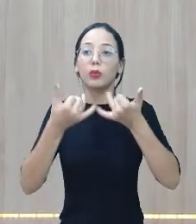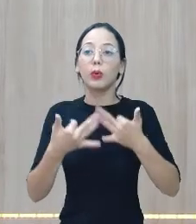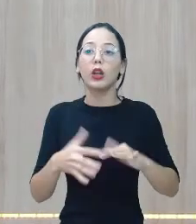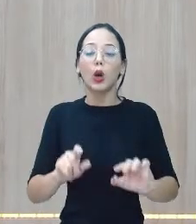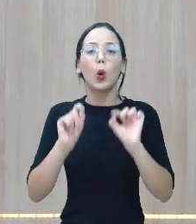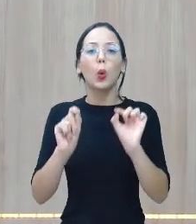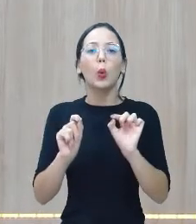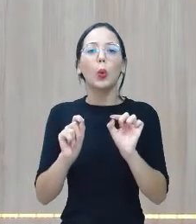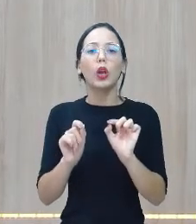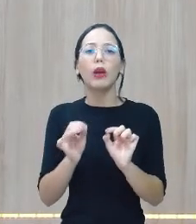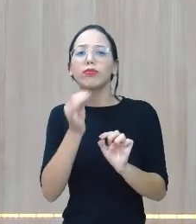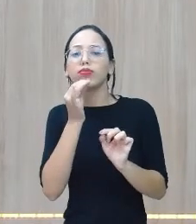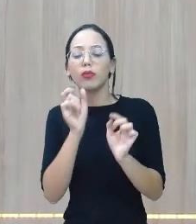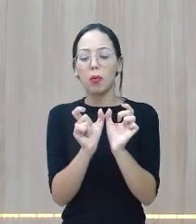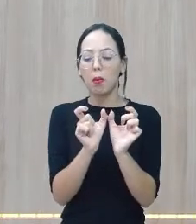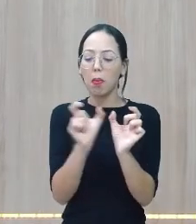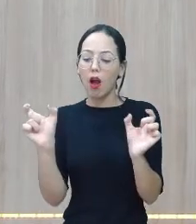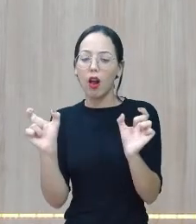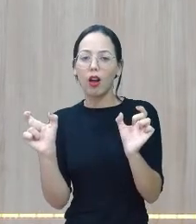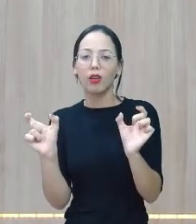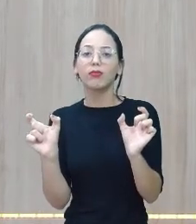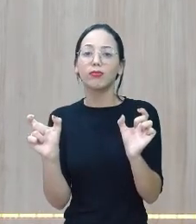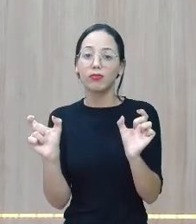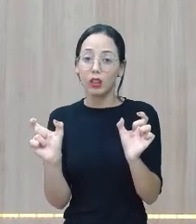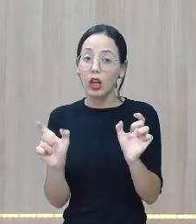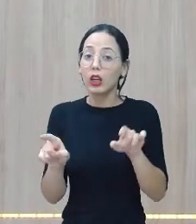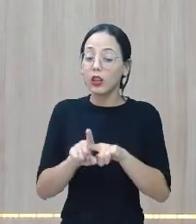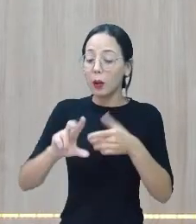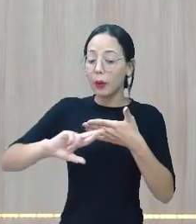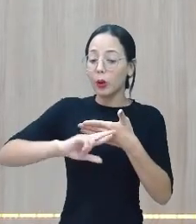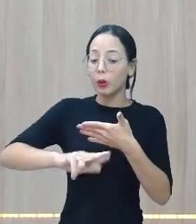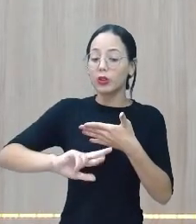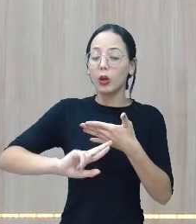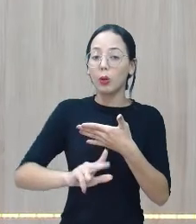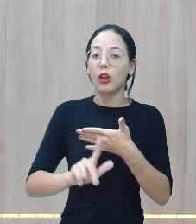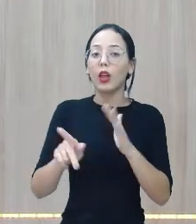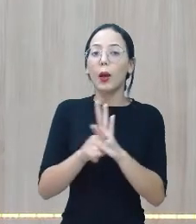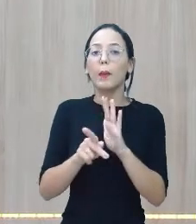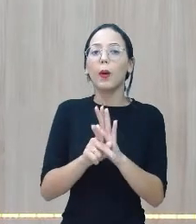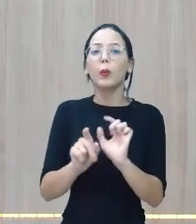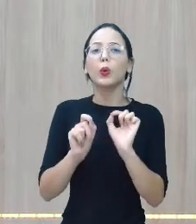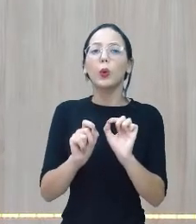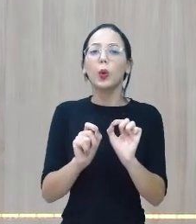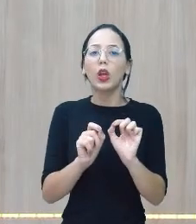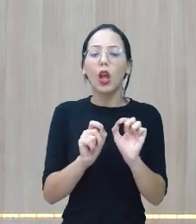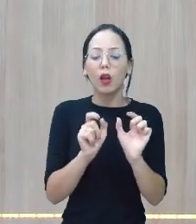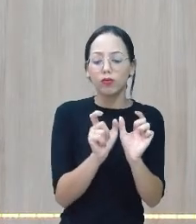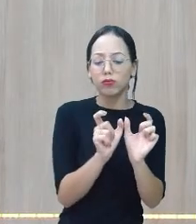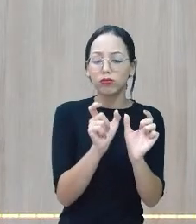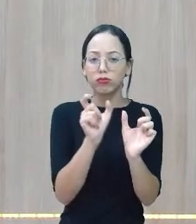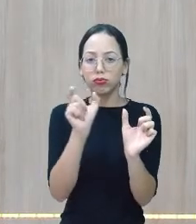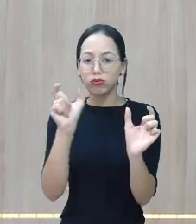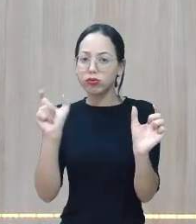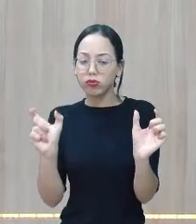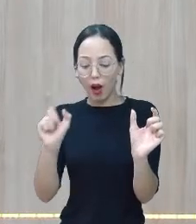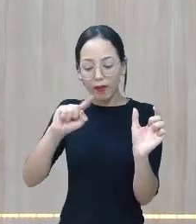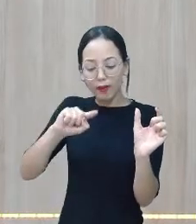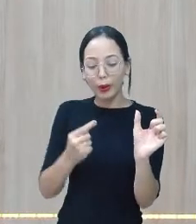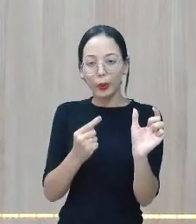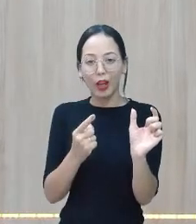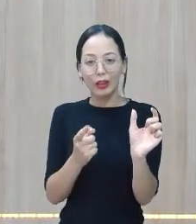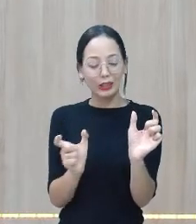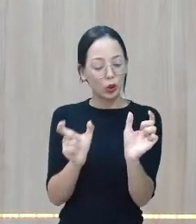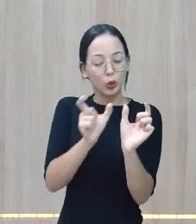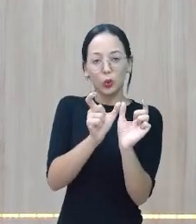quebra em relação à oração principal e, consequentemente, é isolada por vírgula. Como é que isso